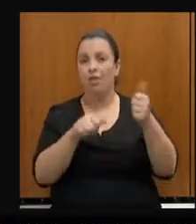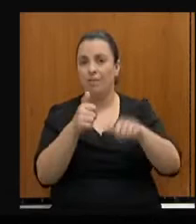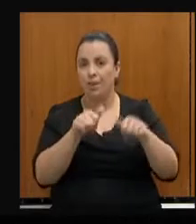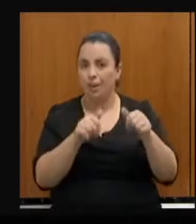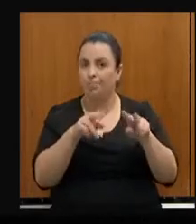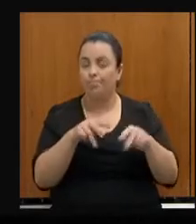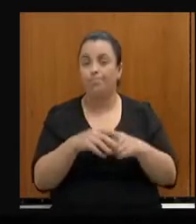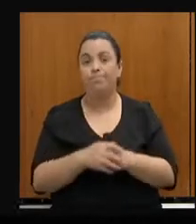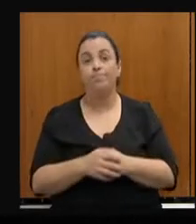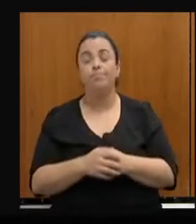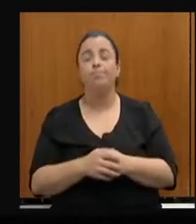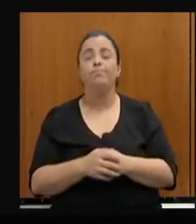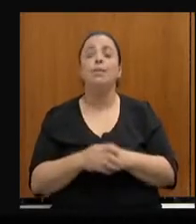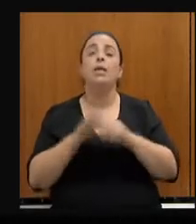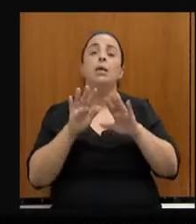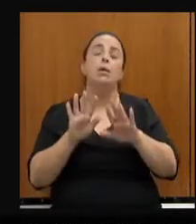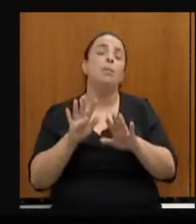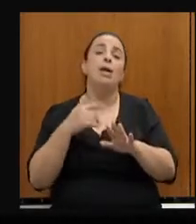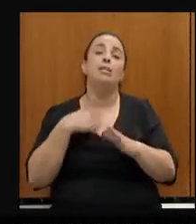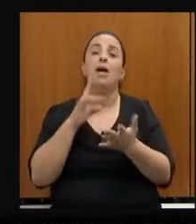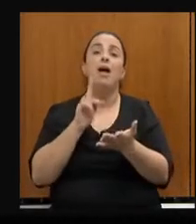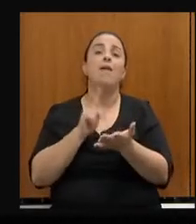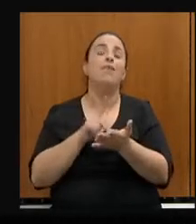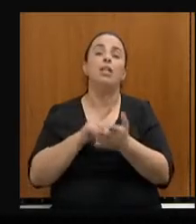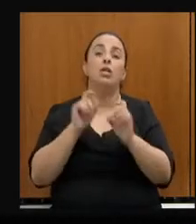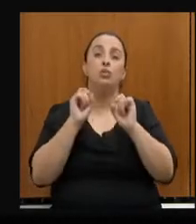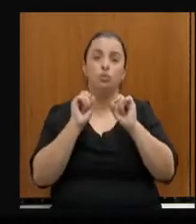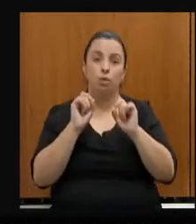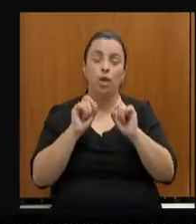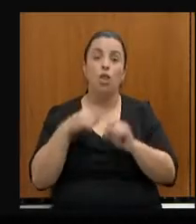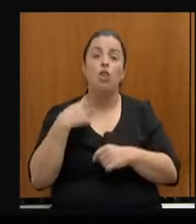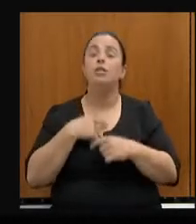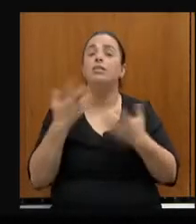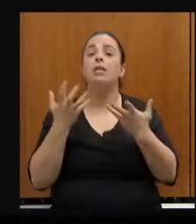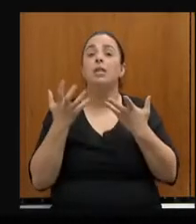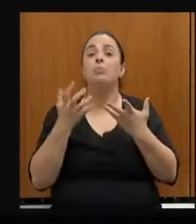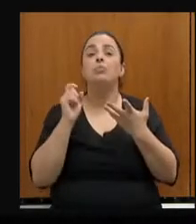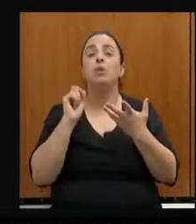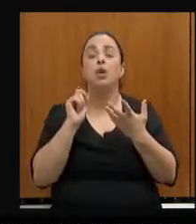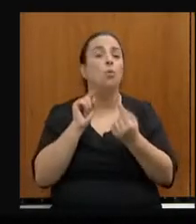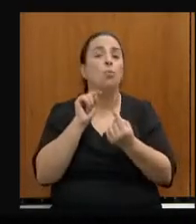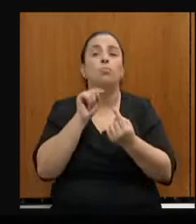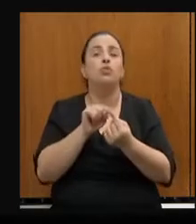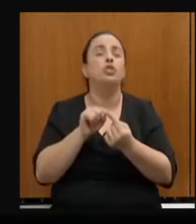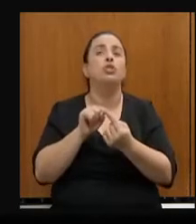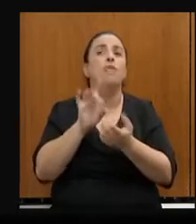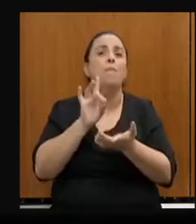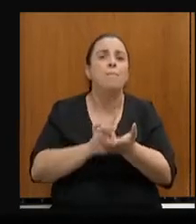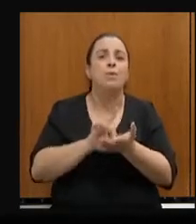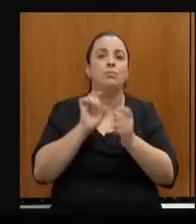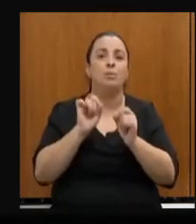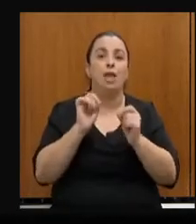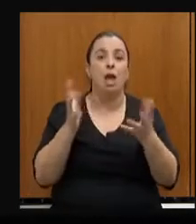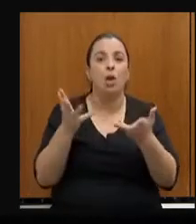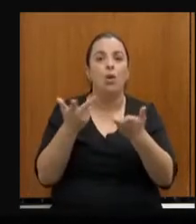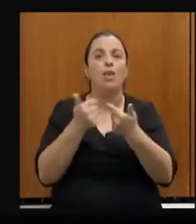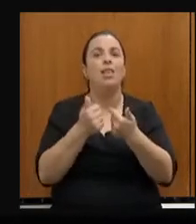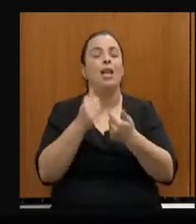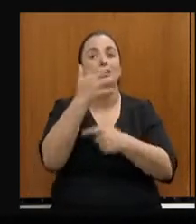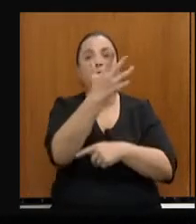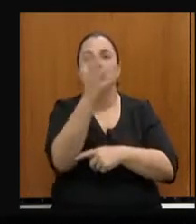na verdade é fazer com que a qualidade ambiental melhora a qualidade da água qualidade do ar a